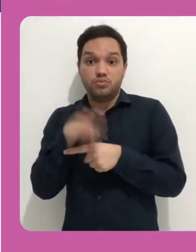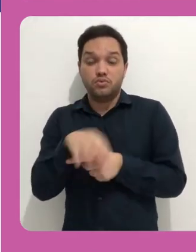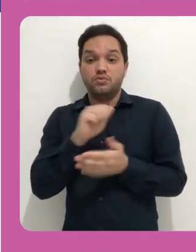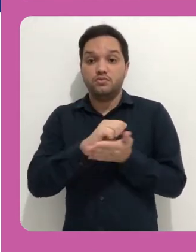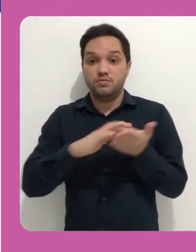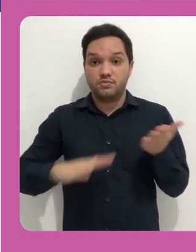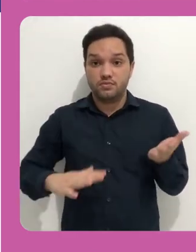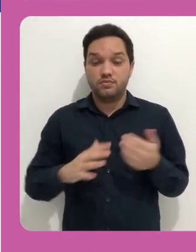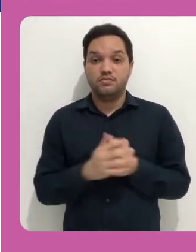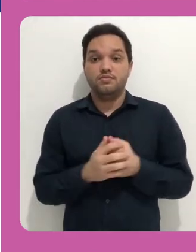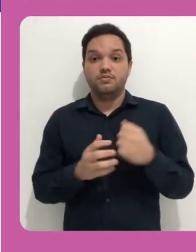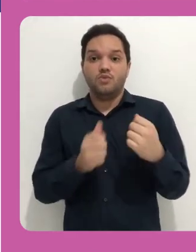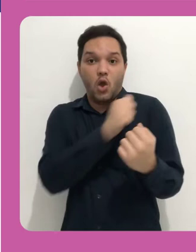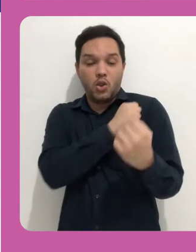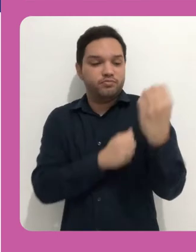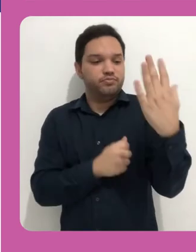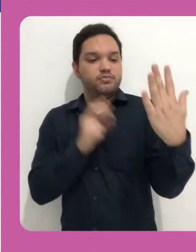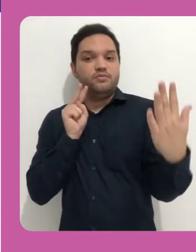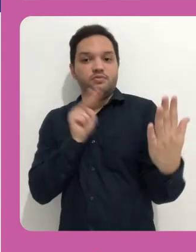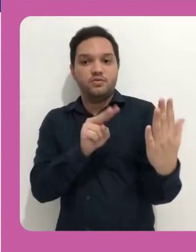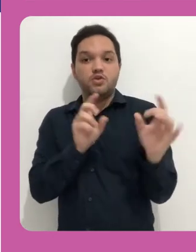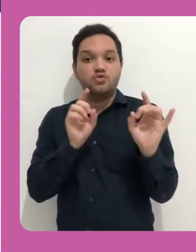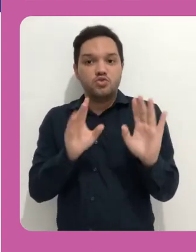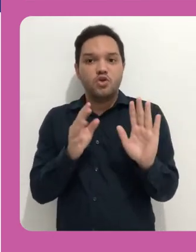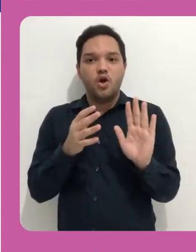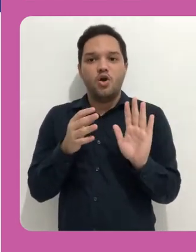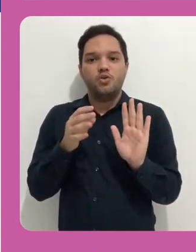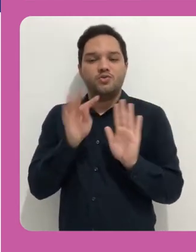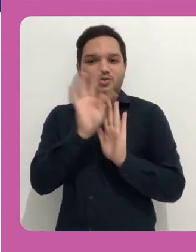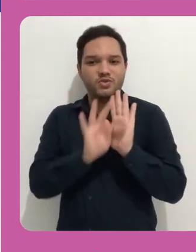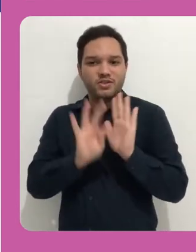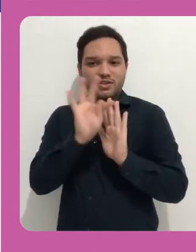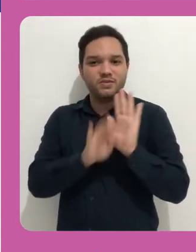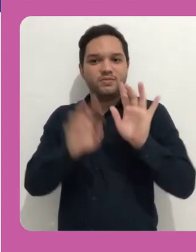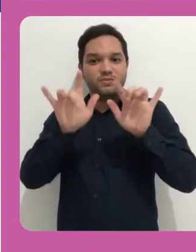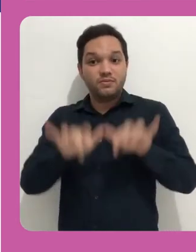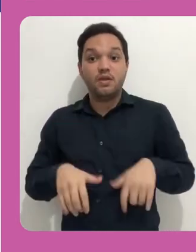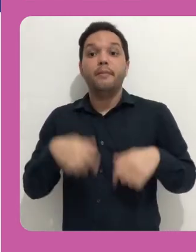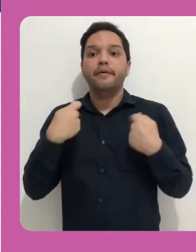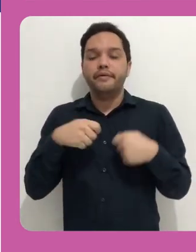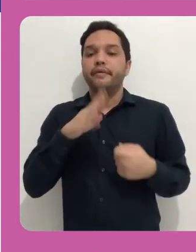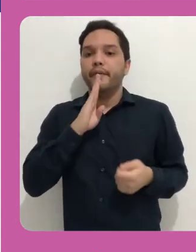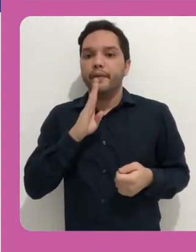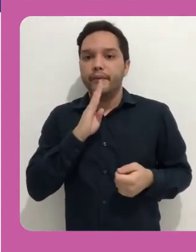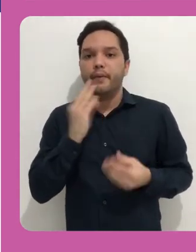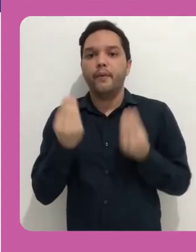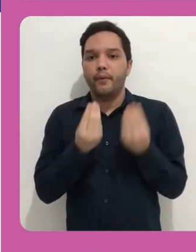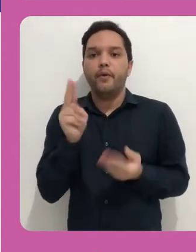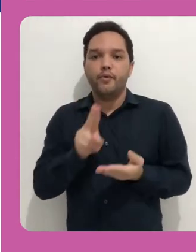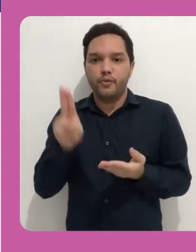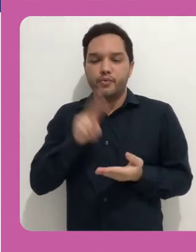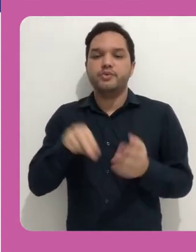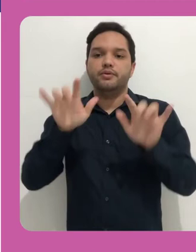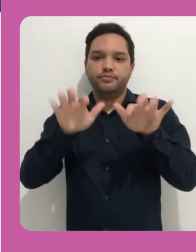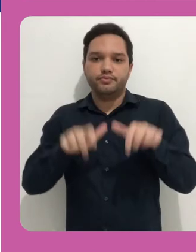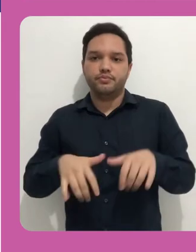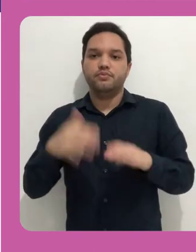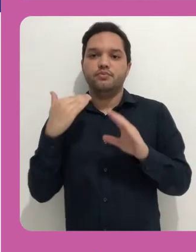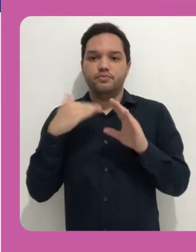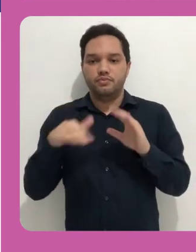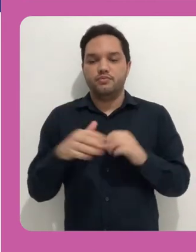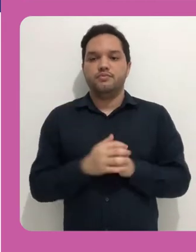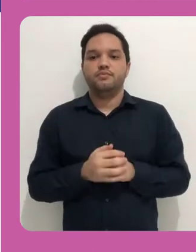esse nosso editor de texto. Então, ele precisa conhecer o editor de texto para o envio. Envio da resenha